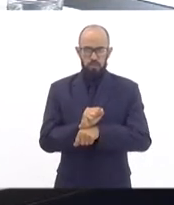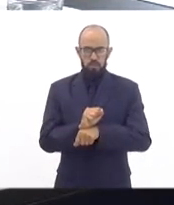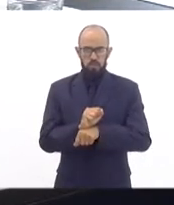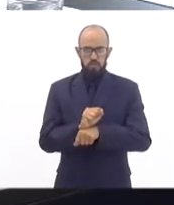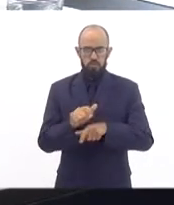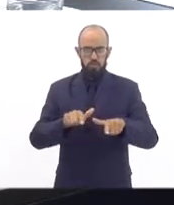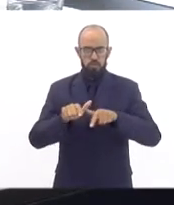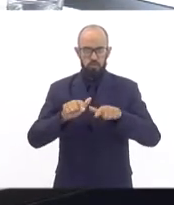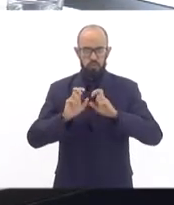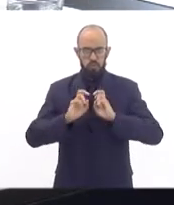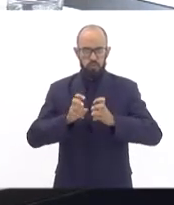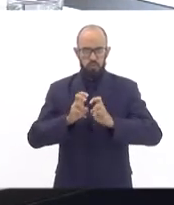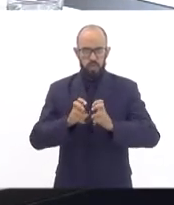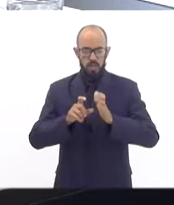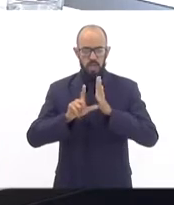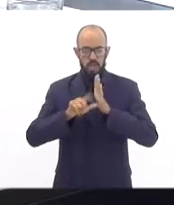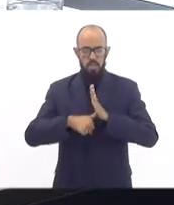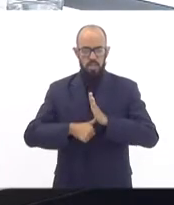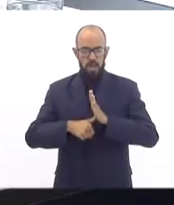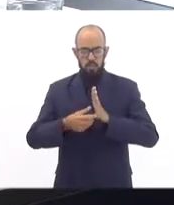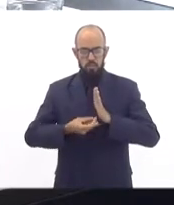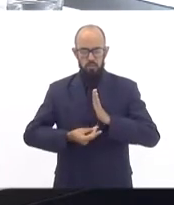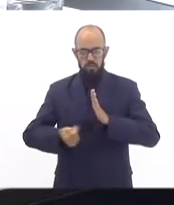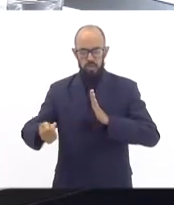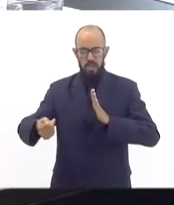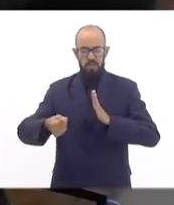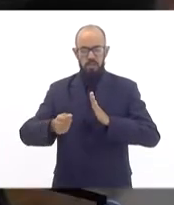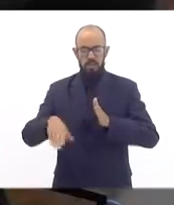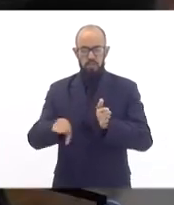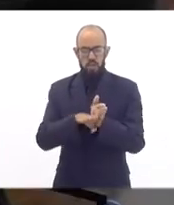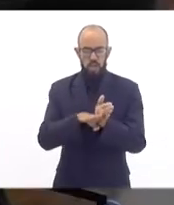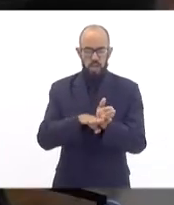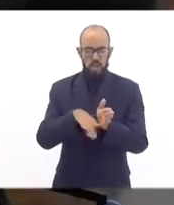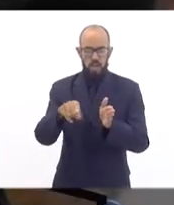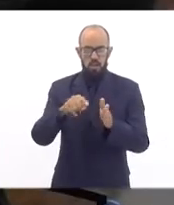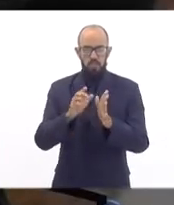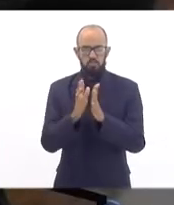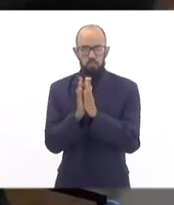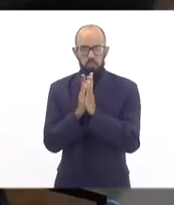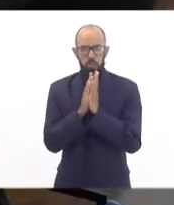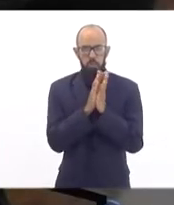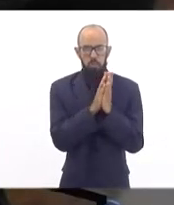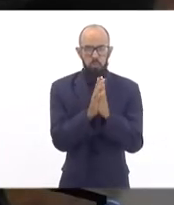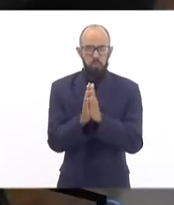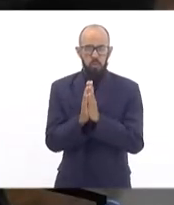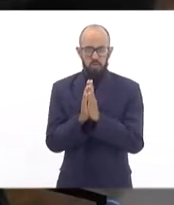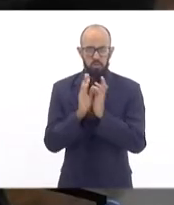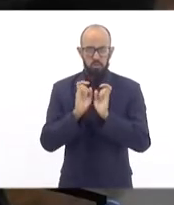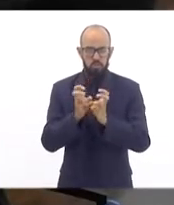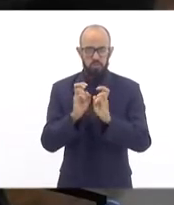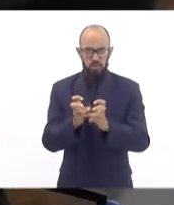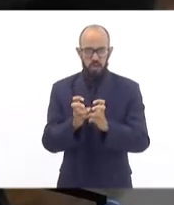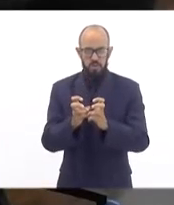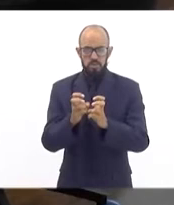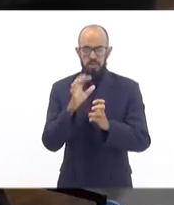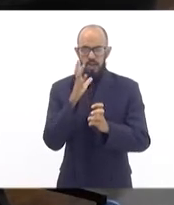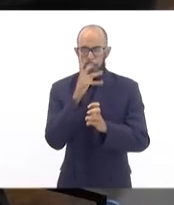os horários de chegadas e partidas, superlotação das composições, duração das